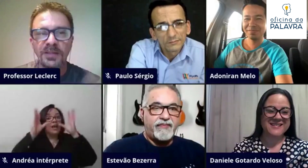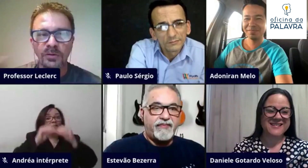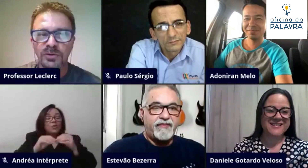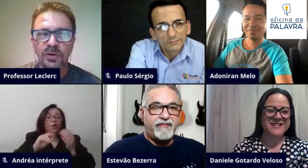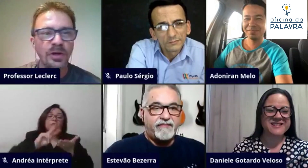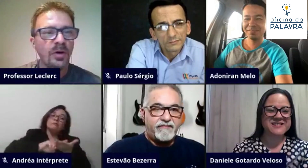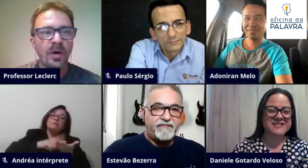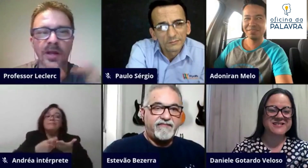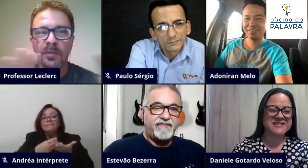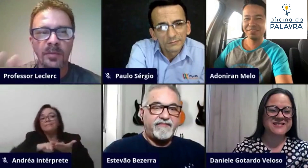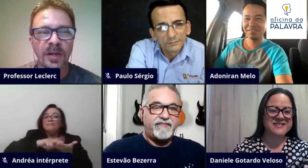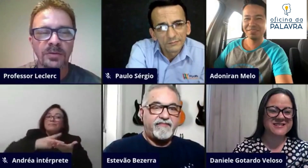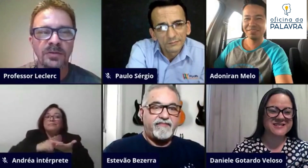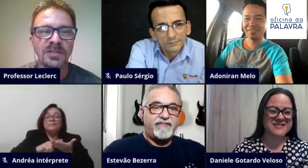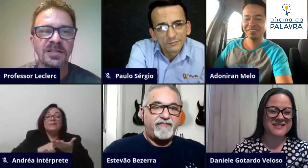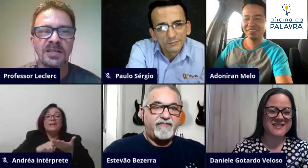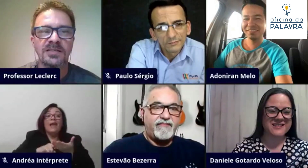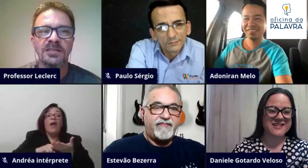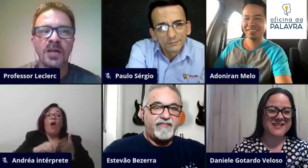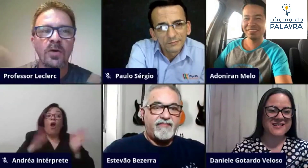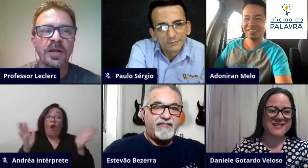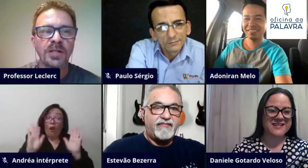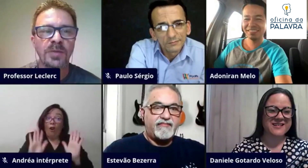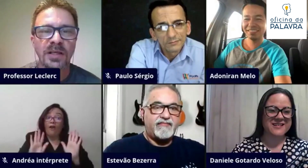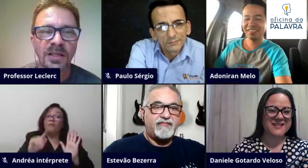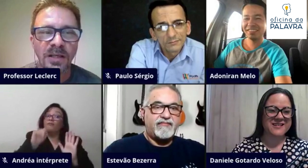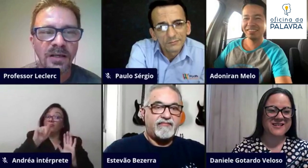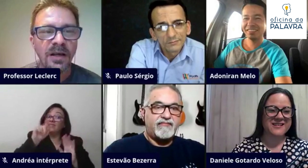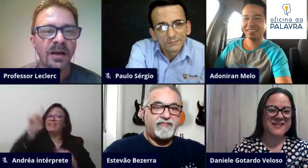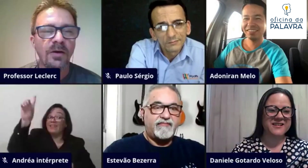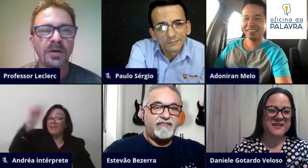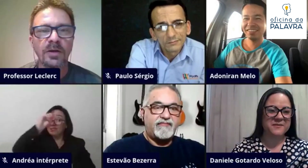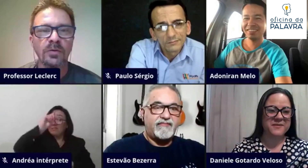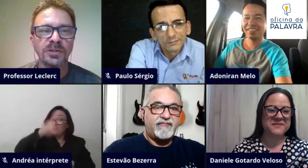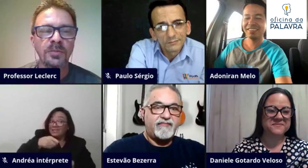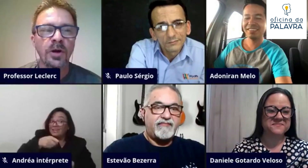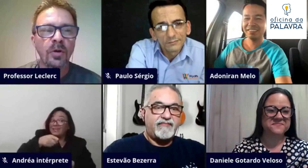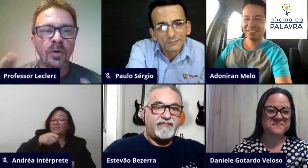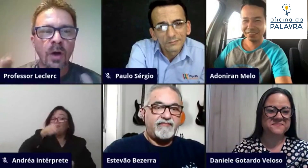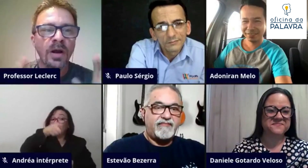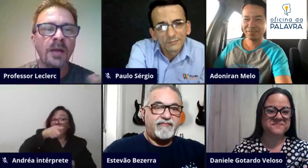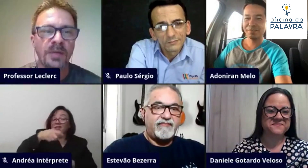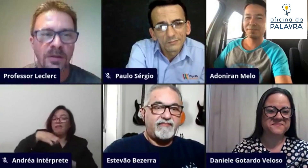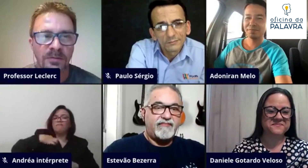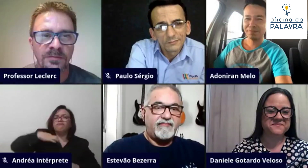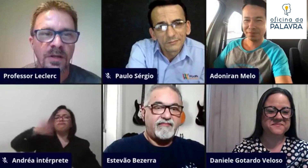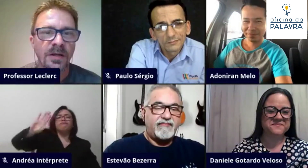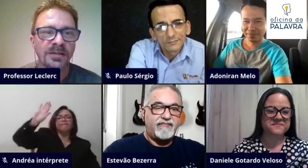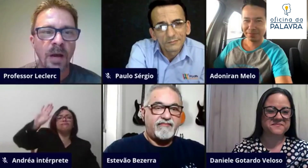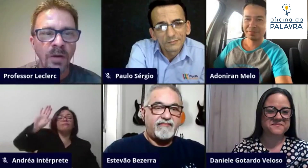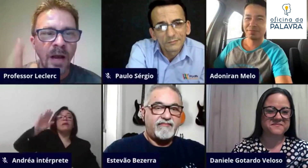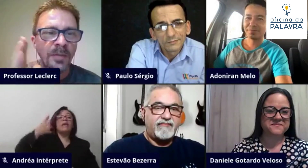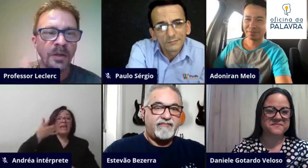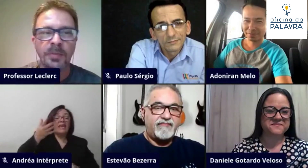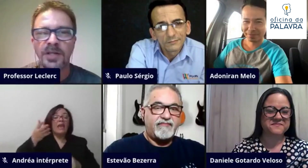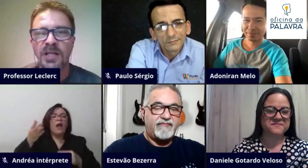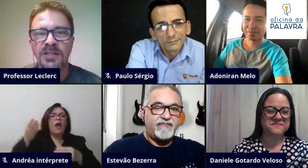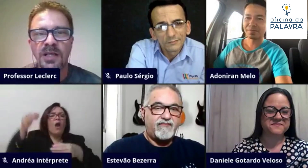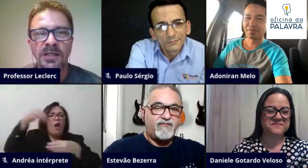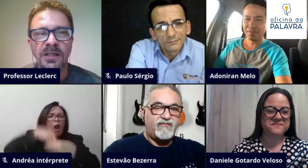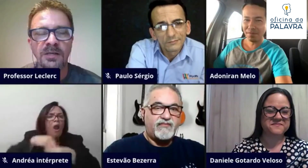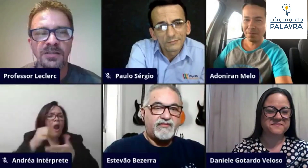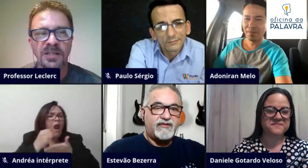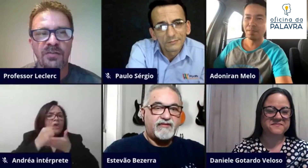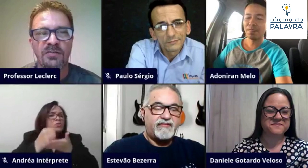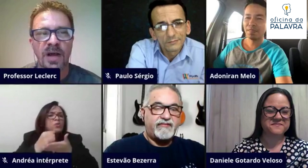ou perdeu o sono em qualquer momento, e disser assim, Senhor, eis-me aqui, eu quero contribuir, qual o caminho? Dá um caminho para a